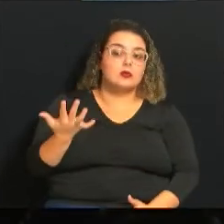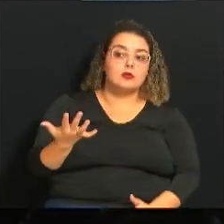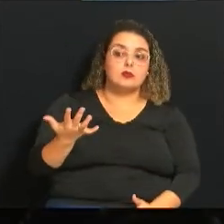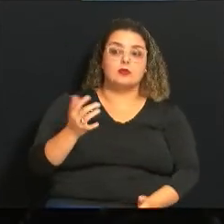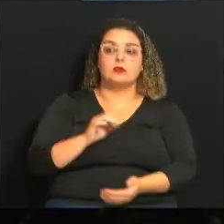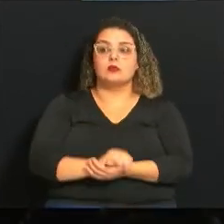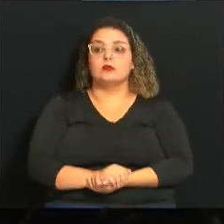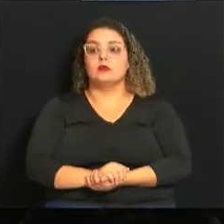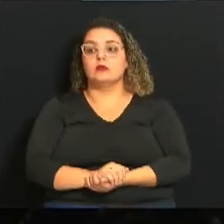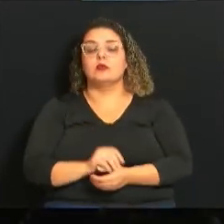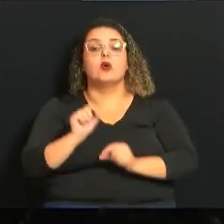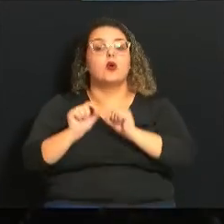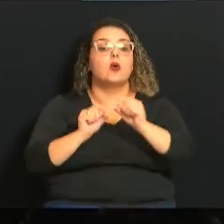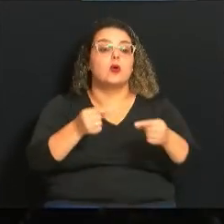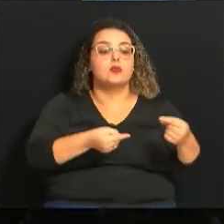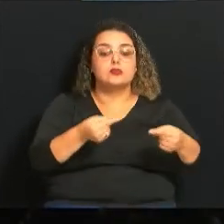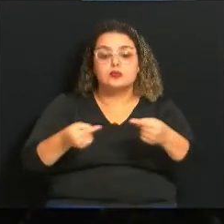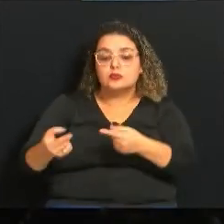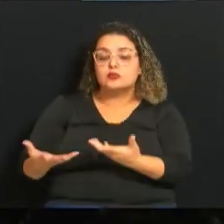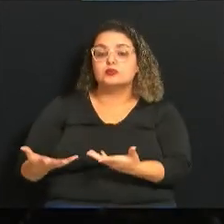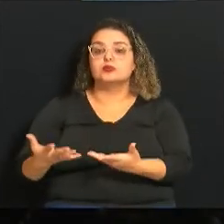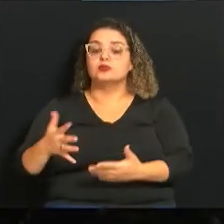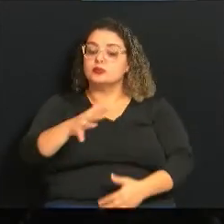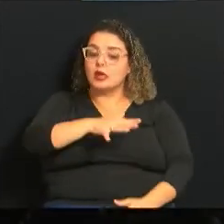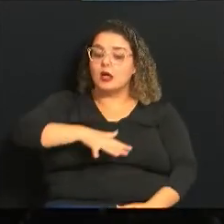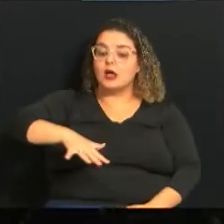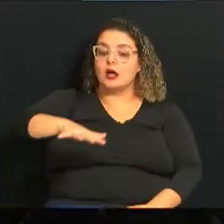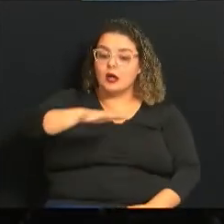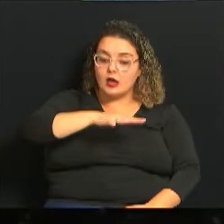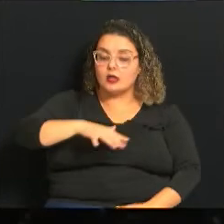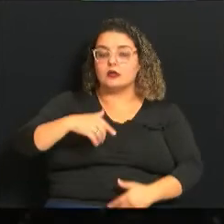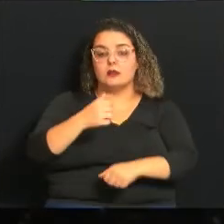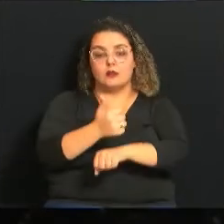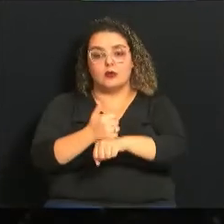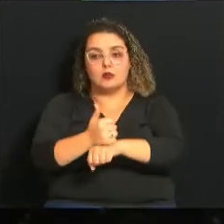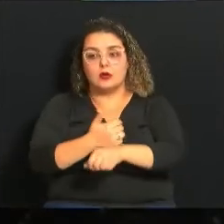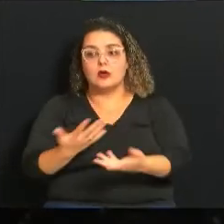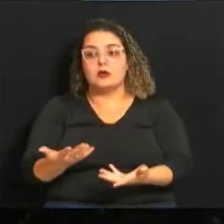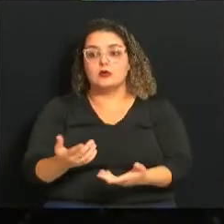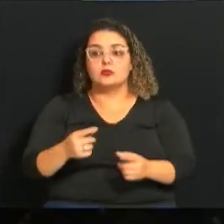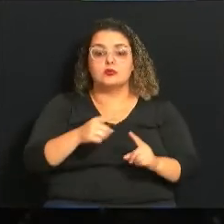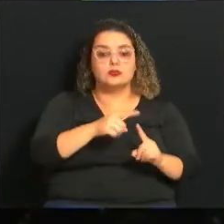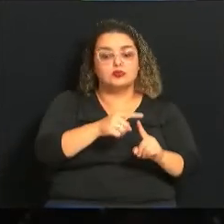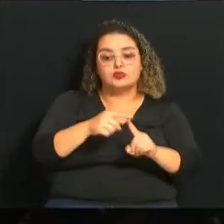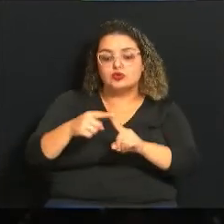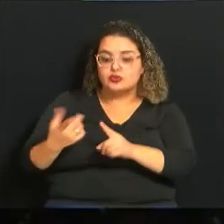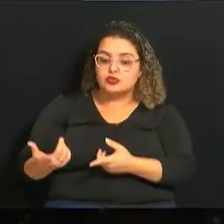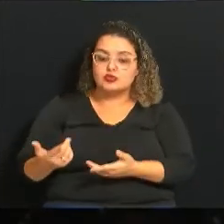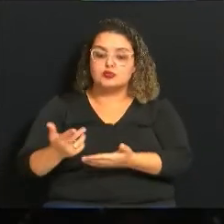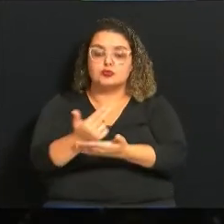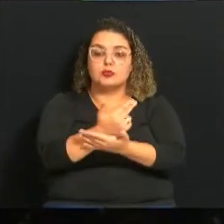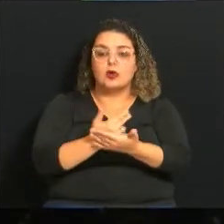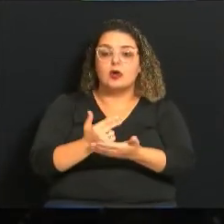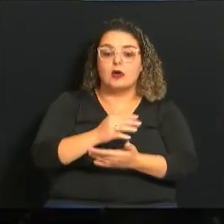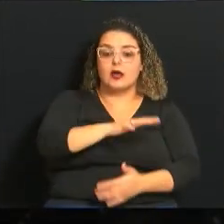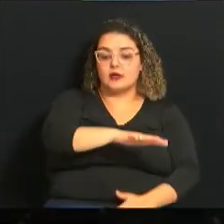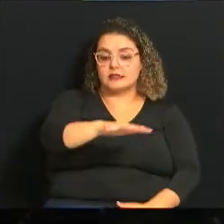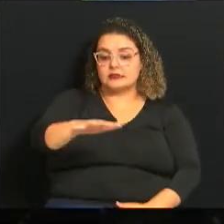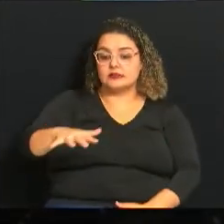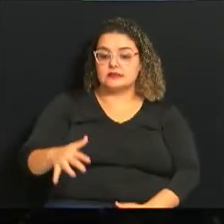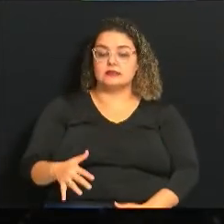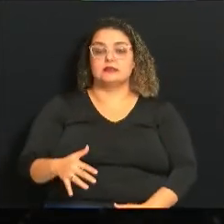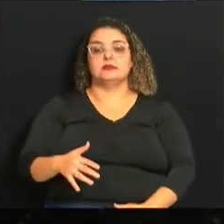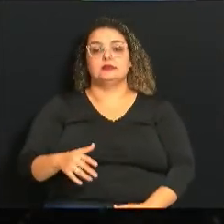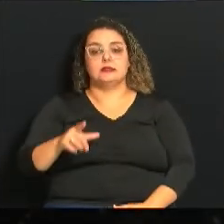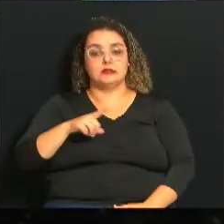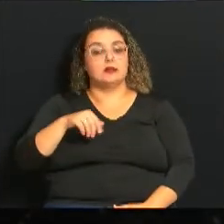tem sido debatido também no mercado, quais são os estilos de desenho, quais são as áreas que estão aí pegando, né, que